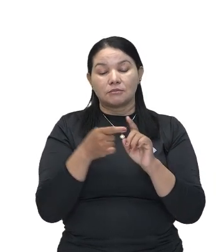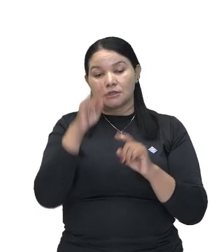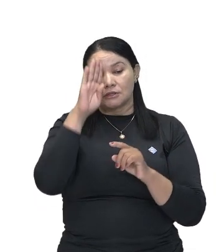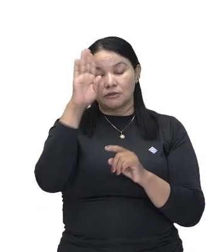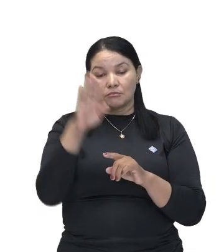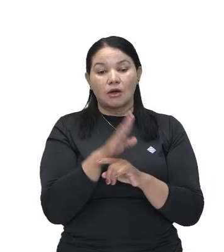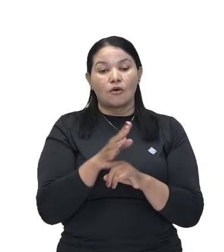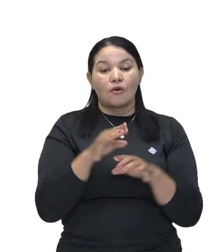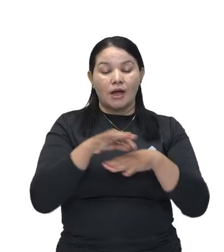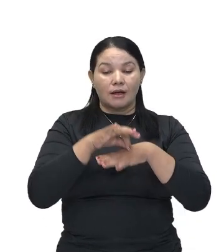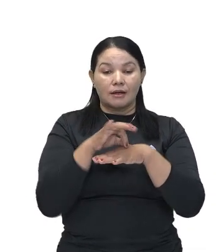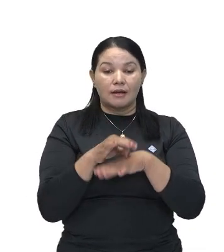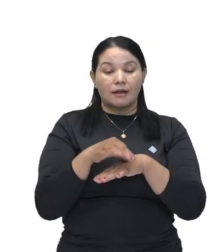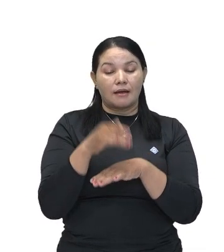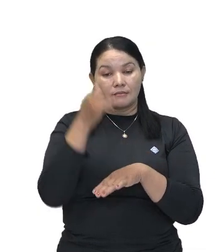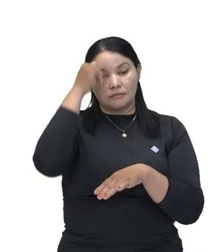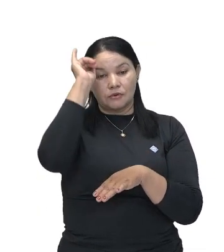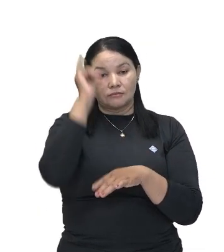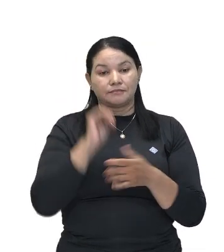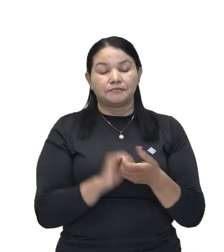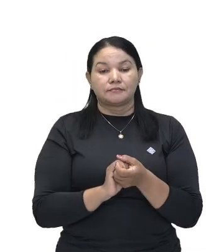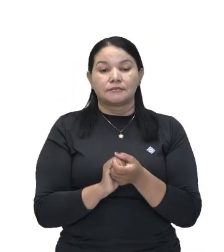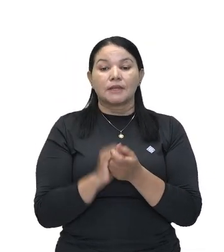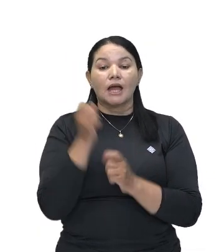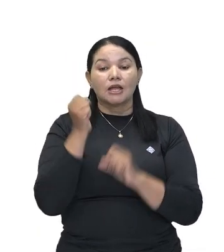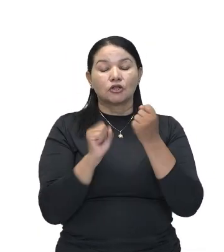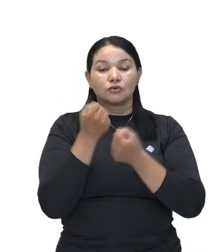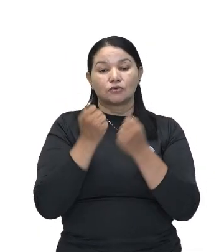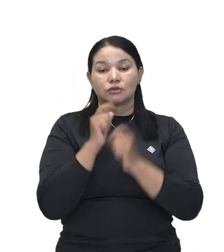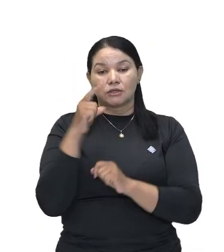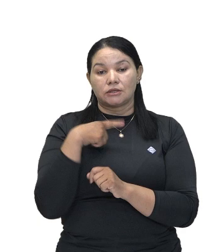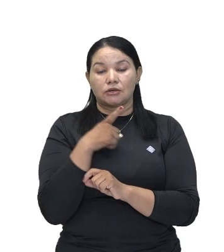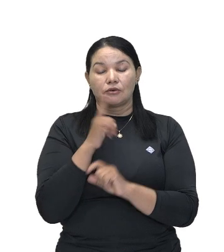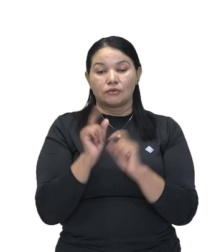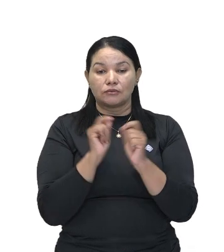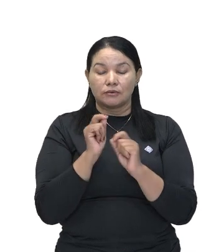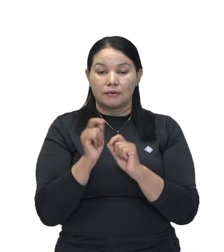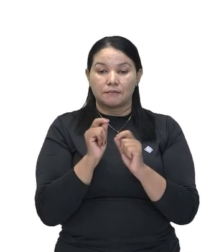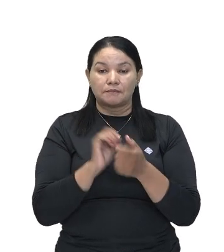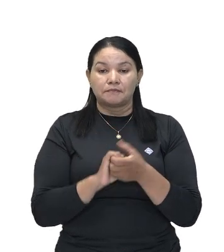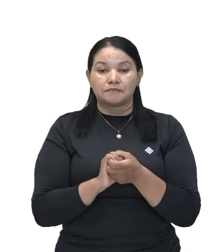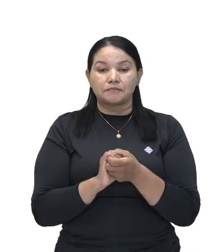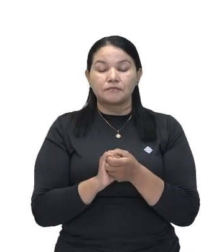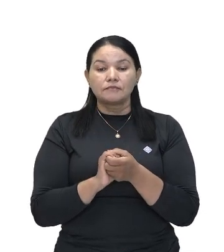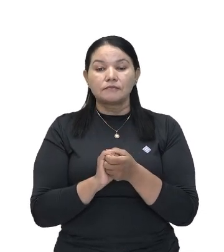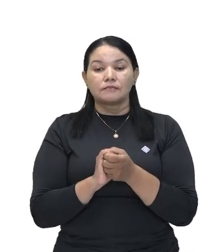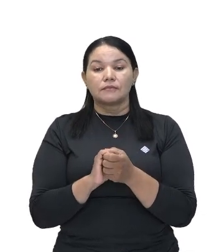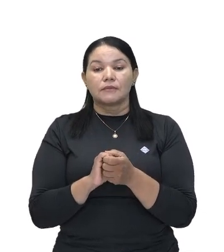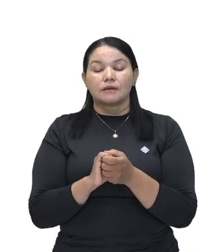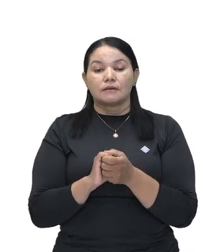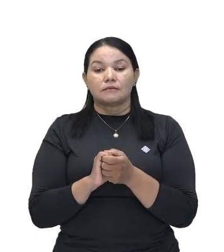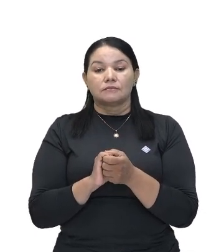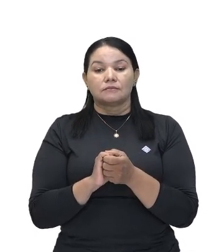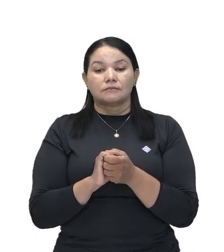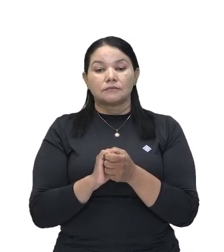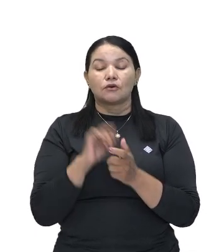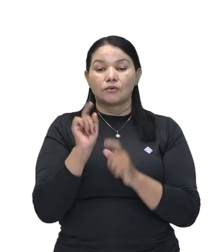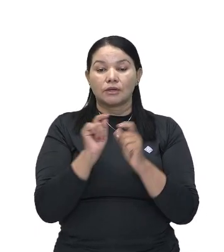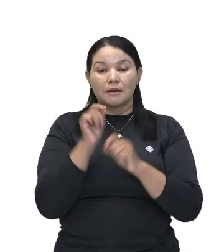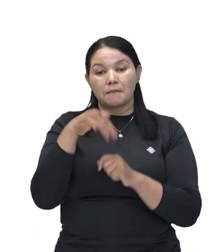carne bovina. Em relação à indústria, nós temos tem um setor de maquila,